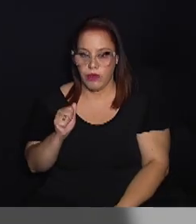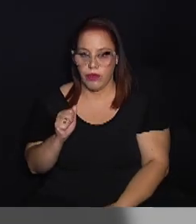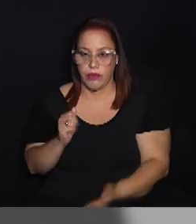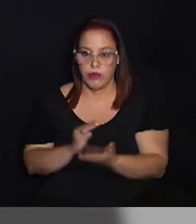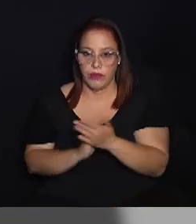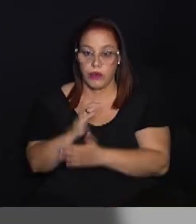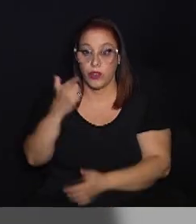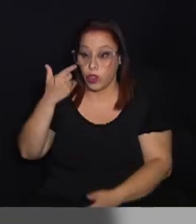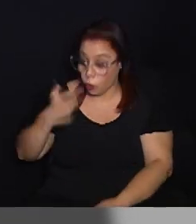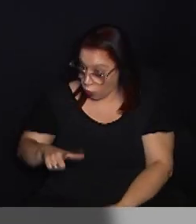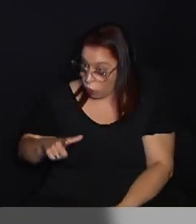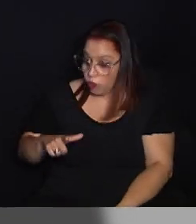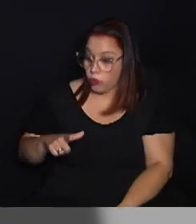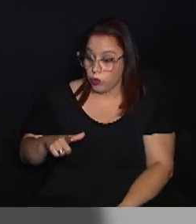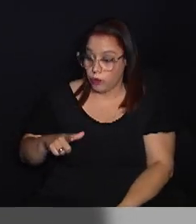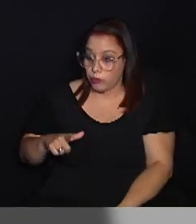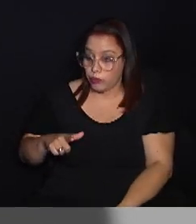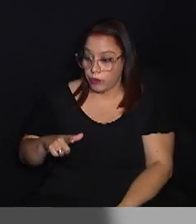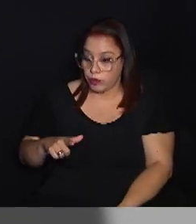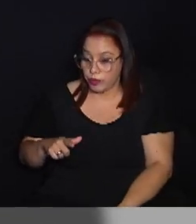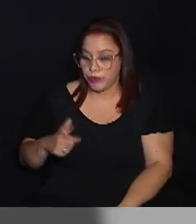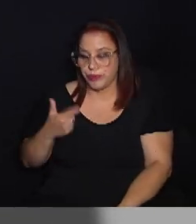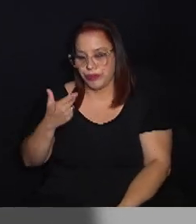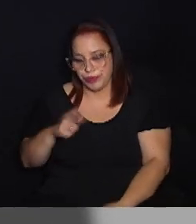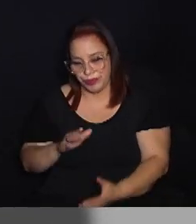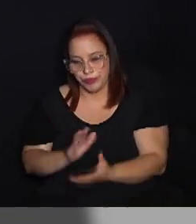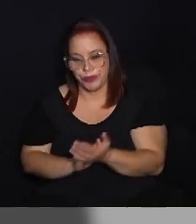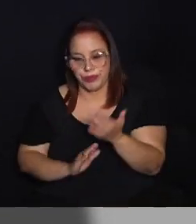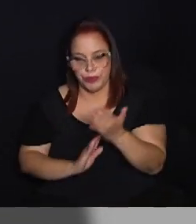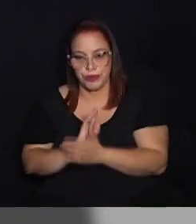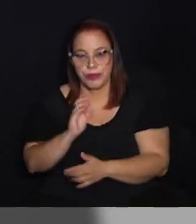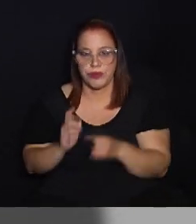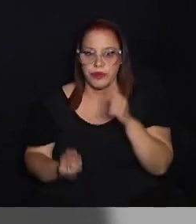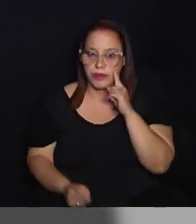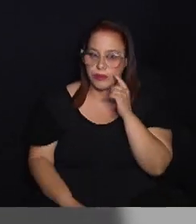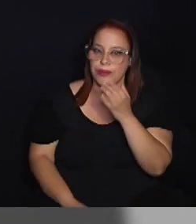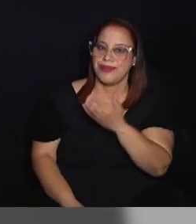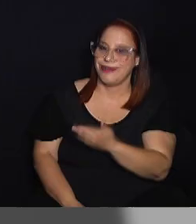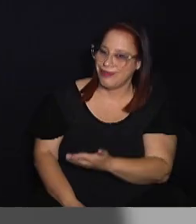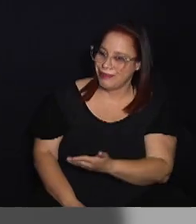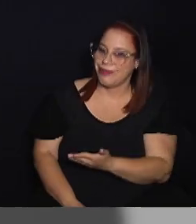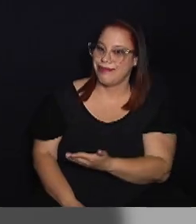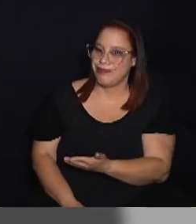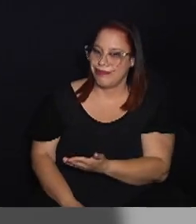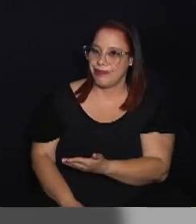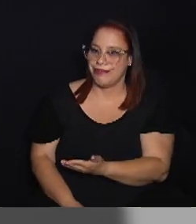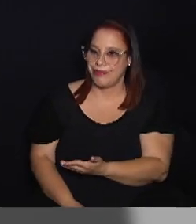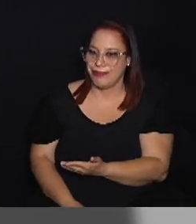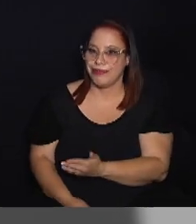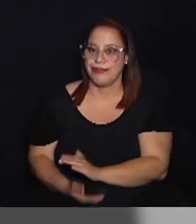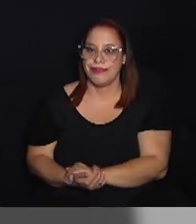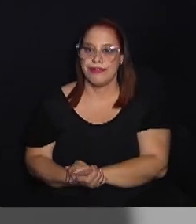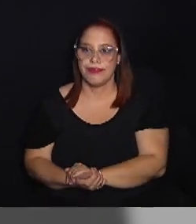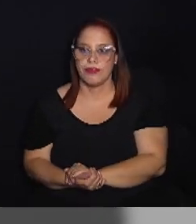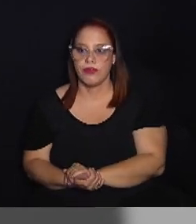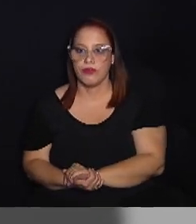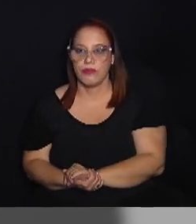2017 Rafa concorreu às eleições novamente e foi reeleito com